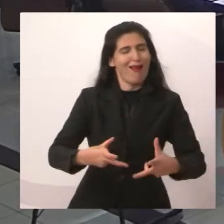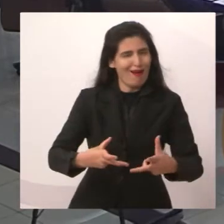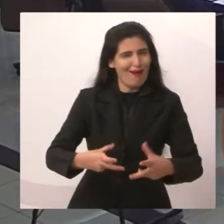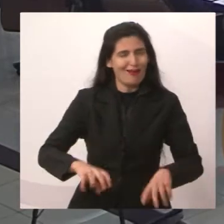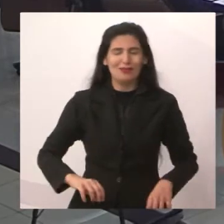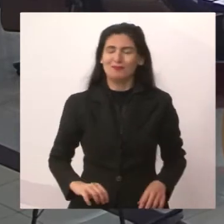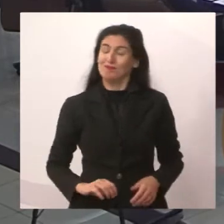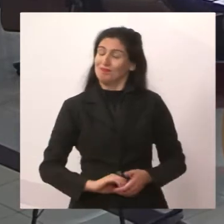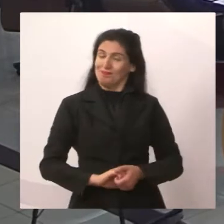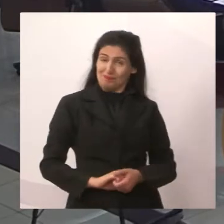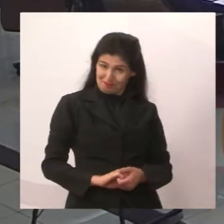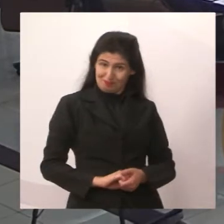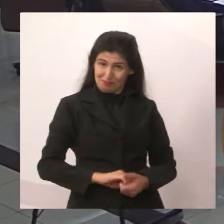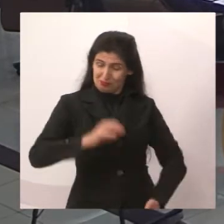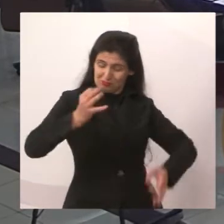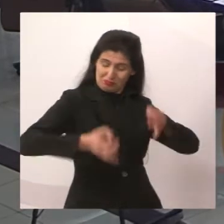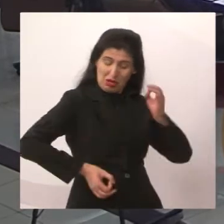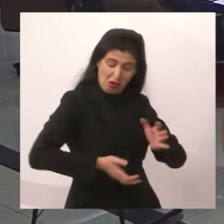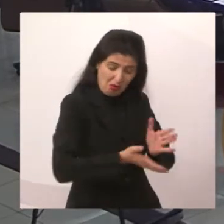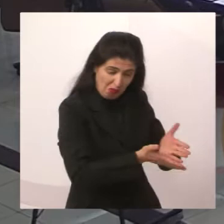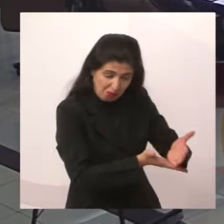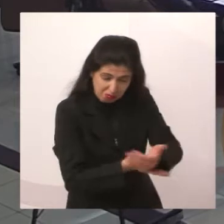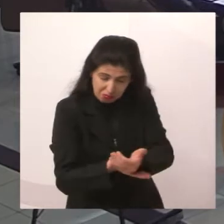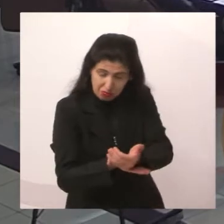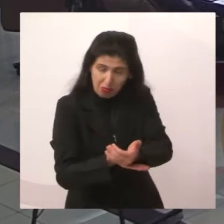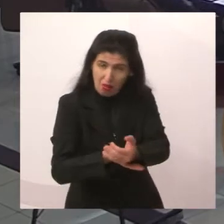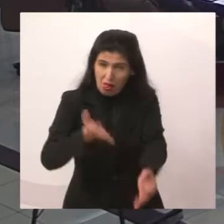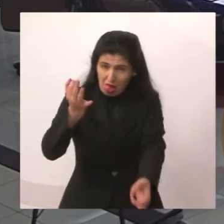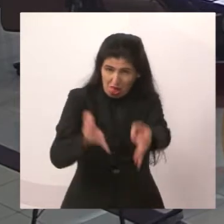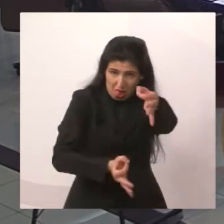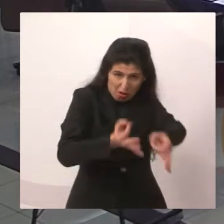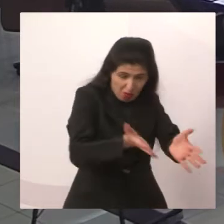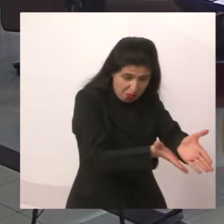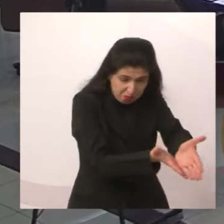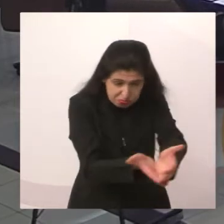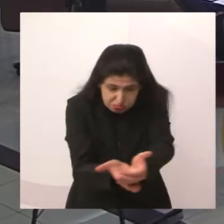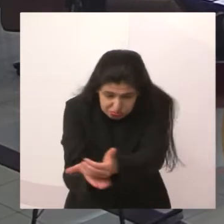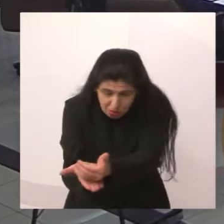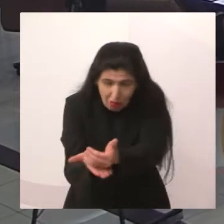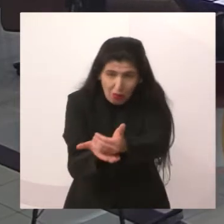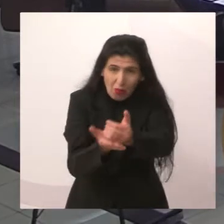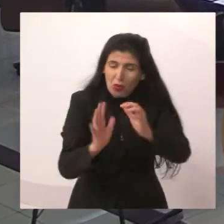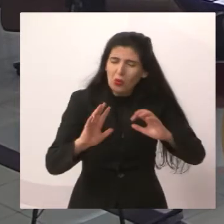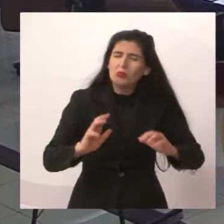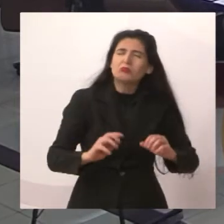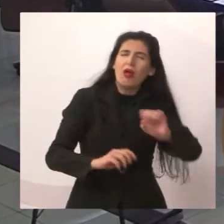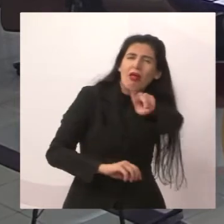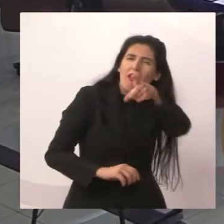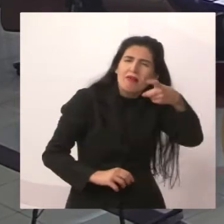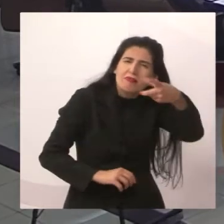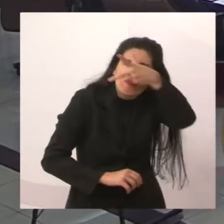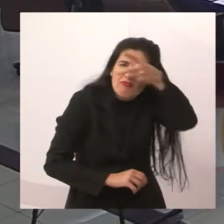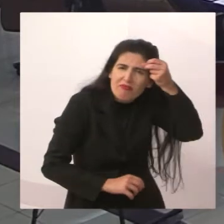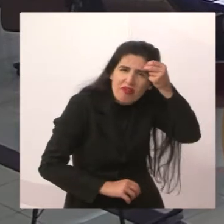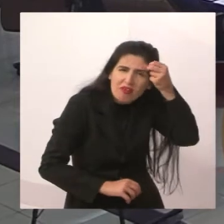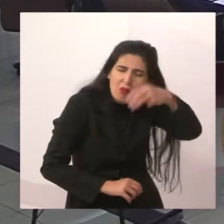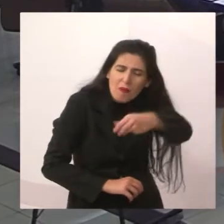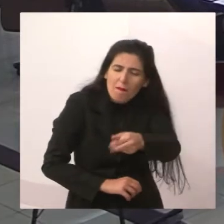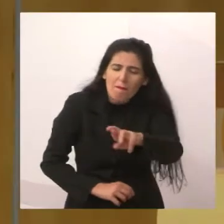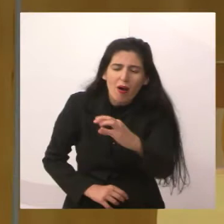o parecer do Tribunal de Contas, das contas do ex-prefeito Marco Aurélio, de